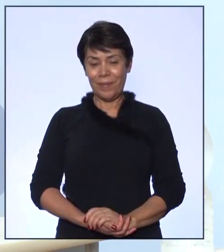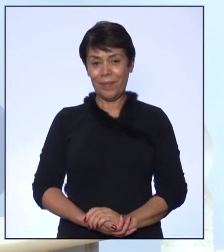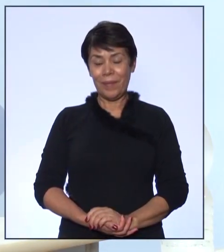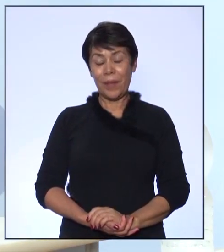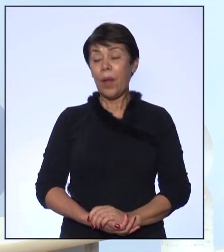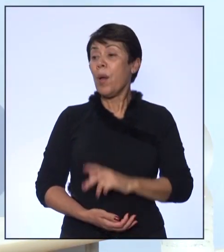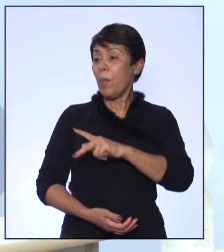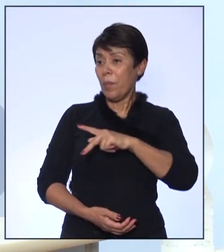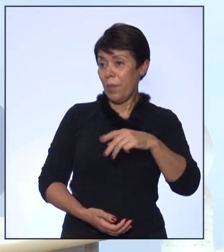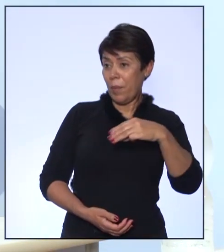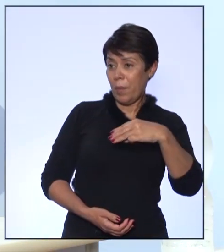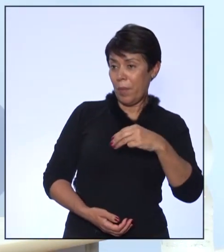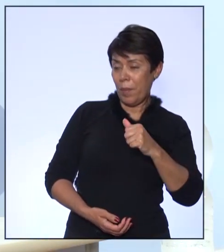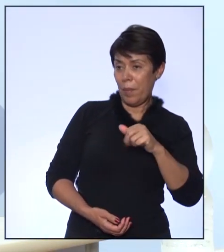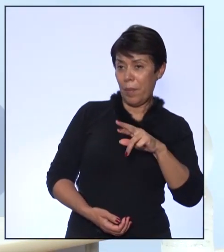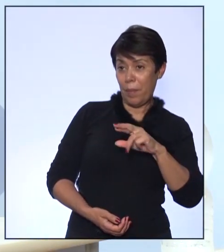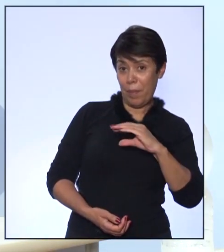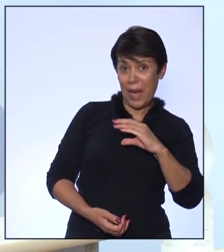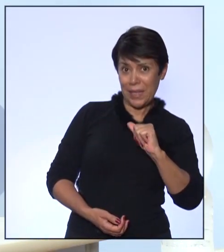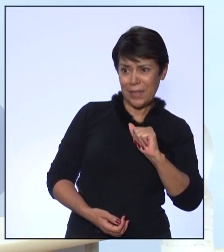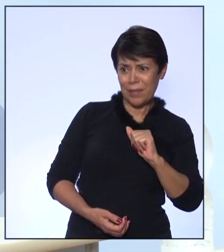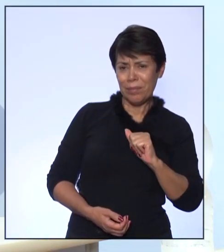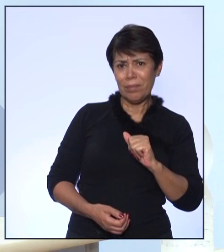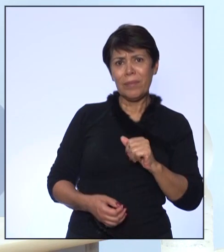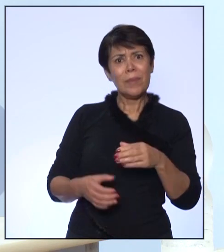Professora Márcia, o pessoal participando